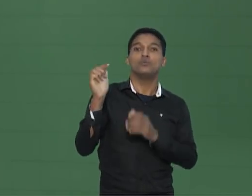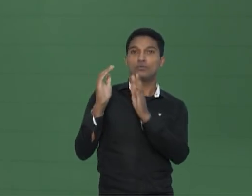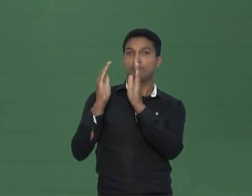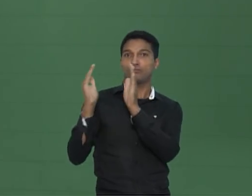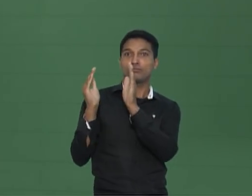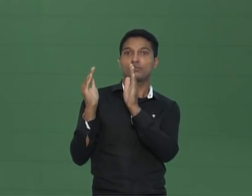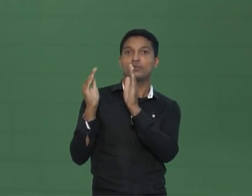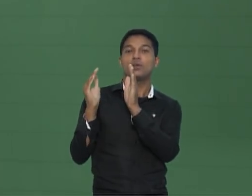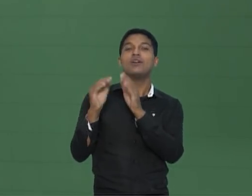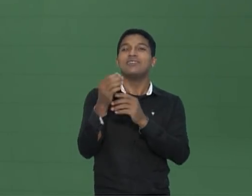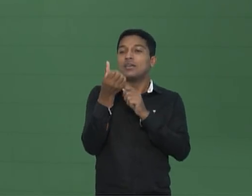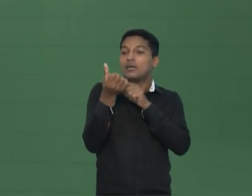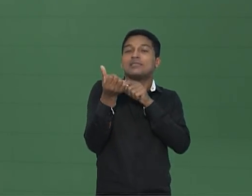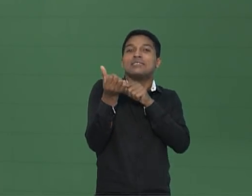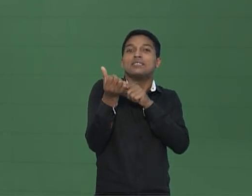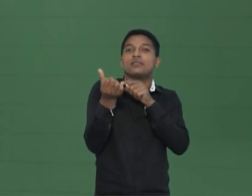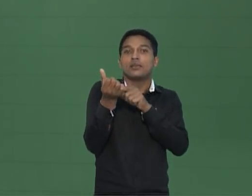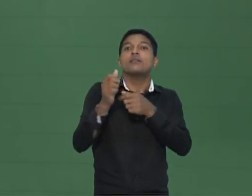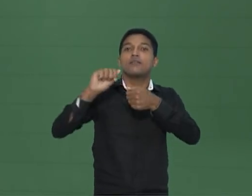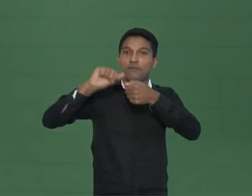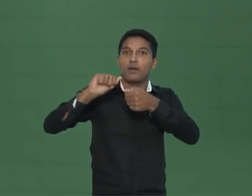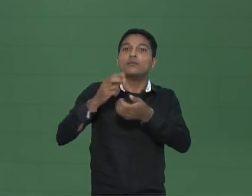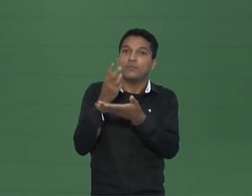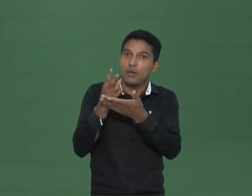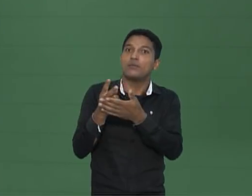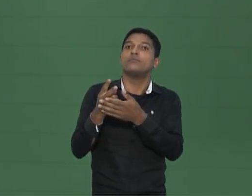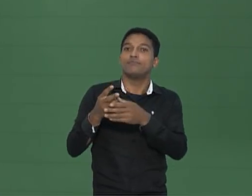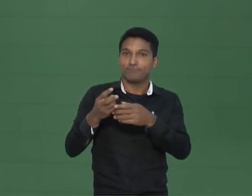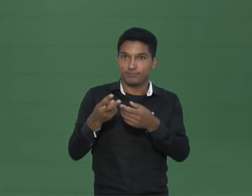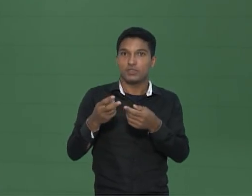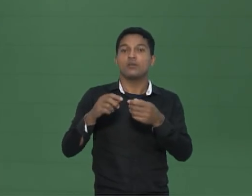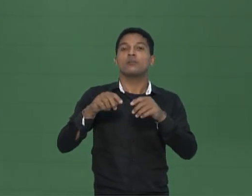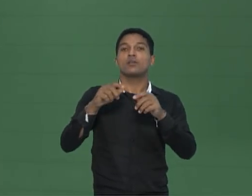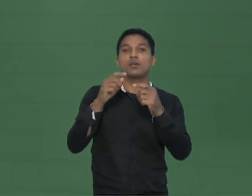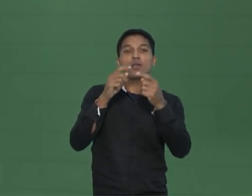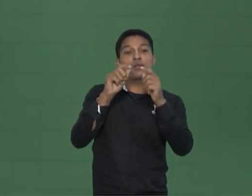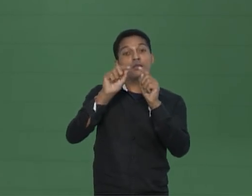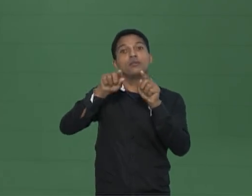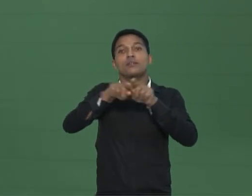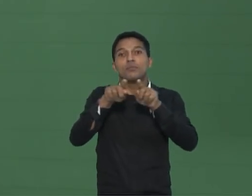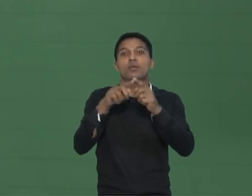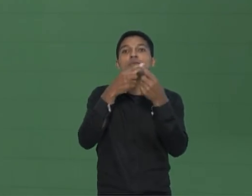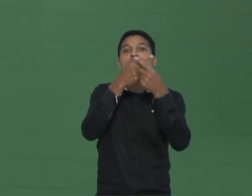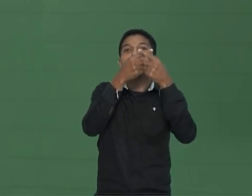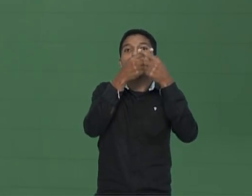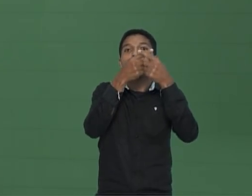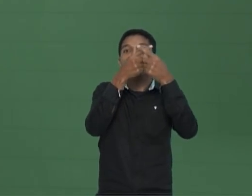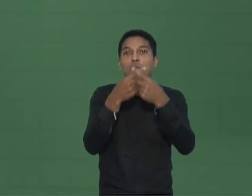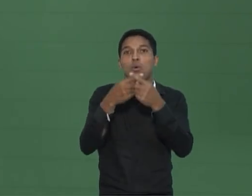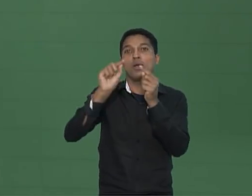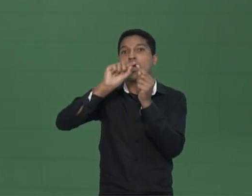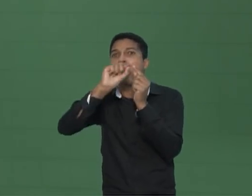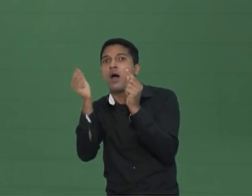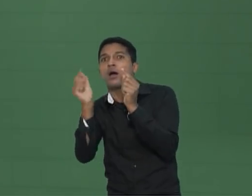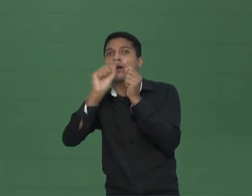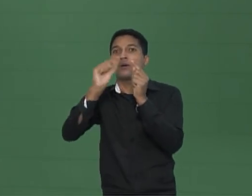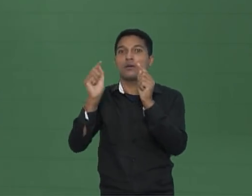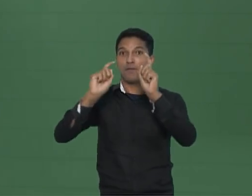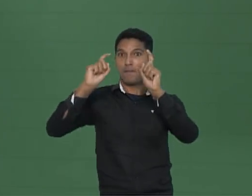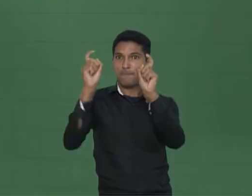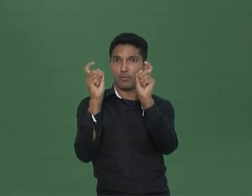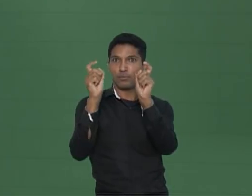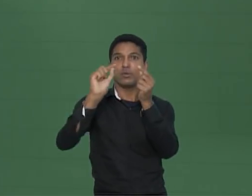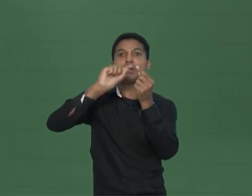o 6, eu vou fazer a mesma coisa. Eu vou multiplicar por todos os termos do outro parênteses. Então, vai ficar 6